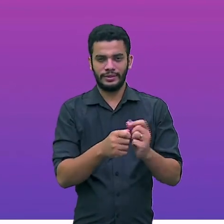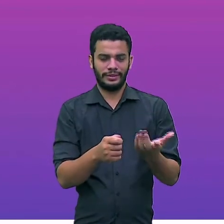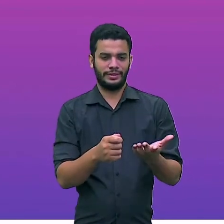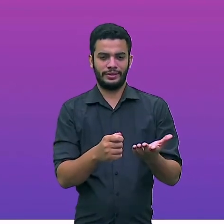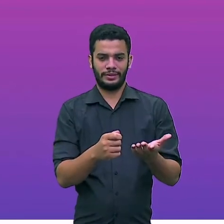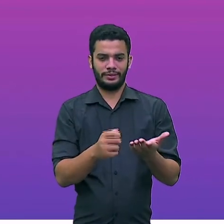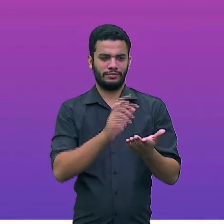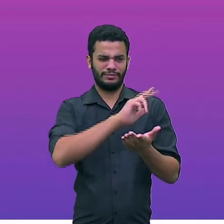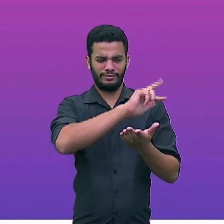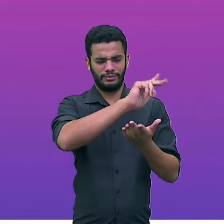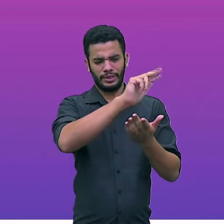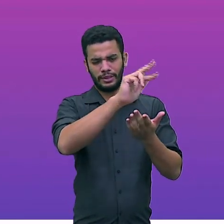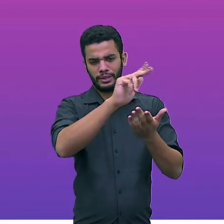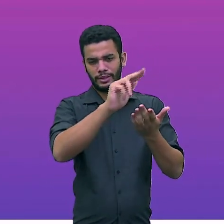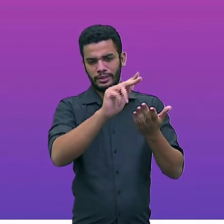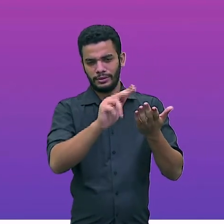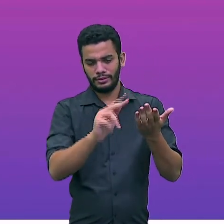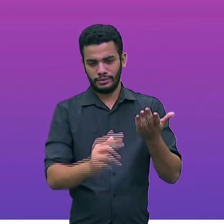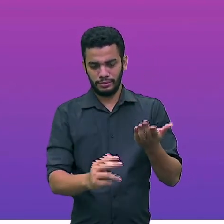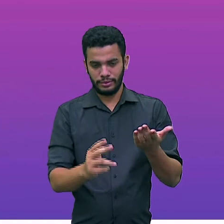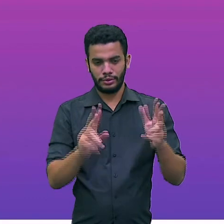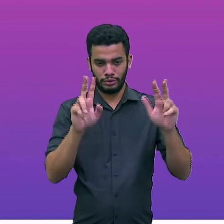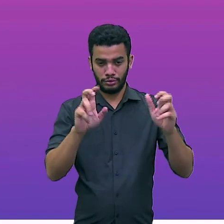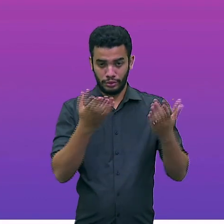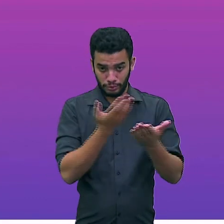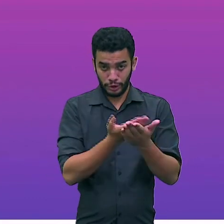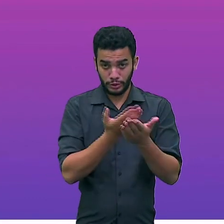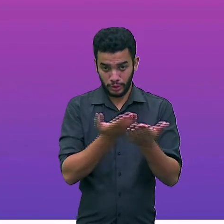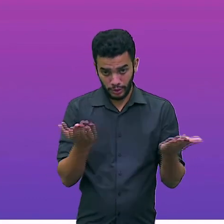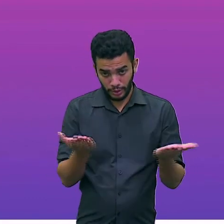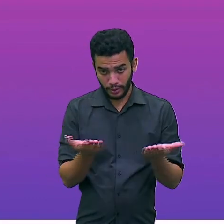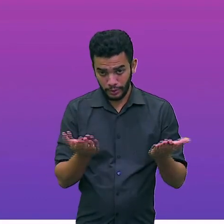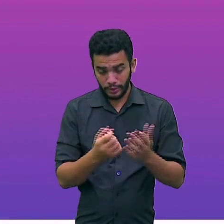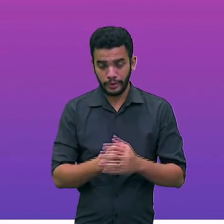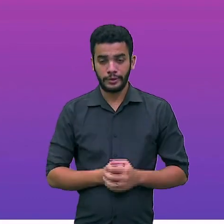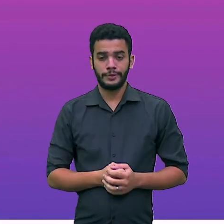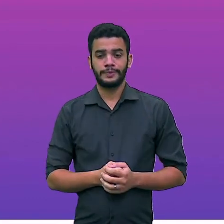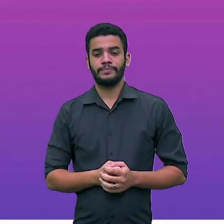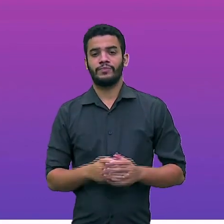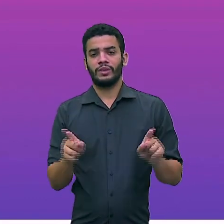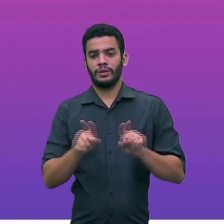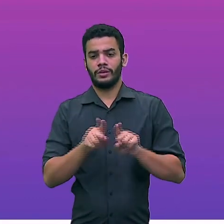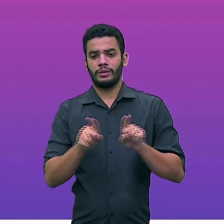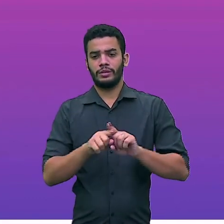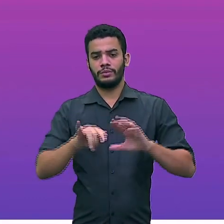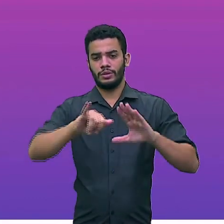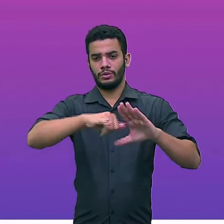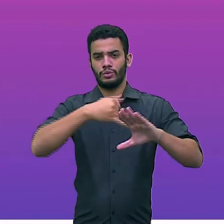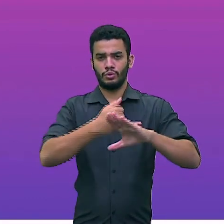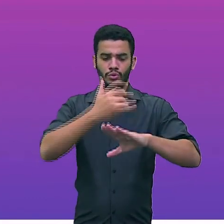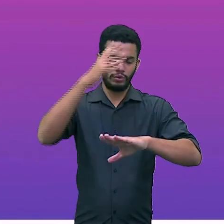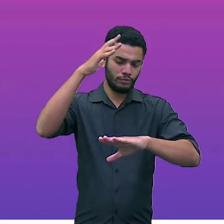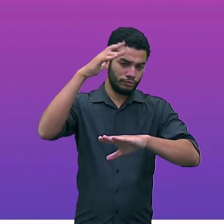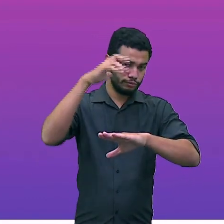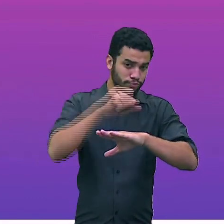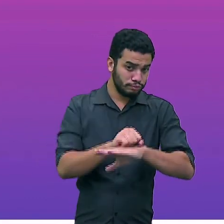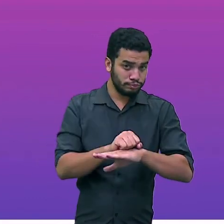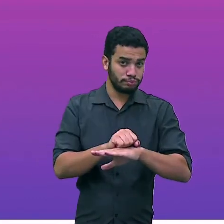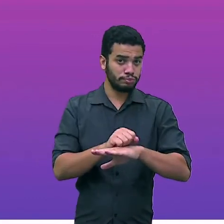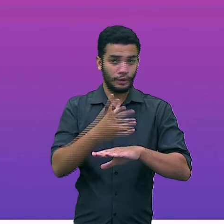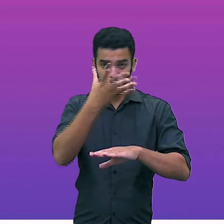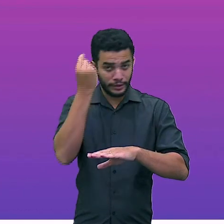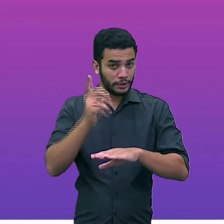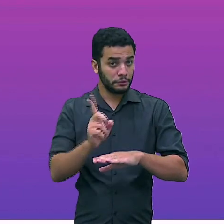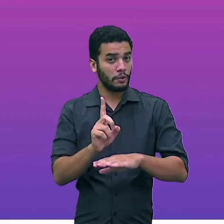encontrarão atividades relacionadas ao tema da aula de hoje. Não se esqueçam de se inscrever no nosso canal do YouTube